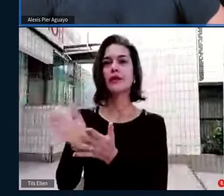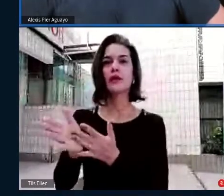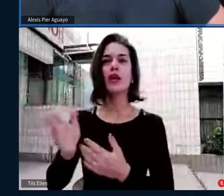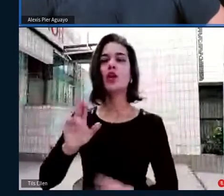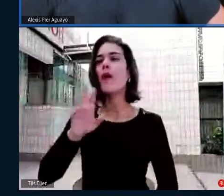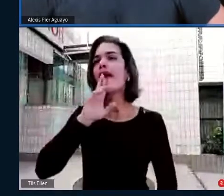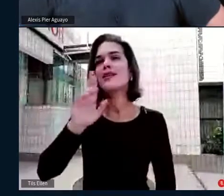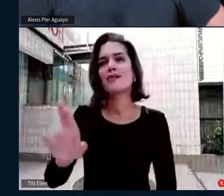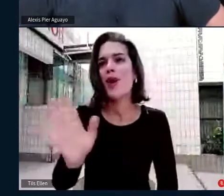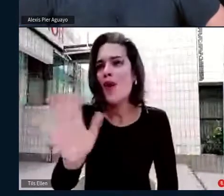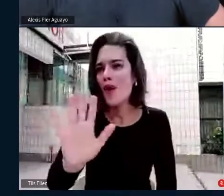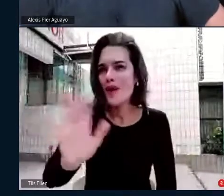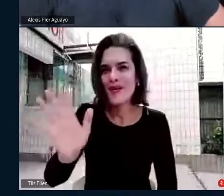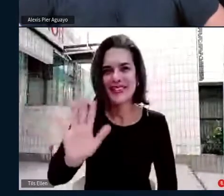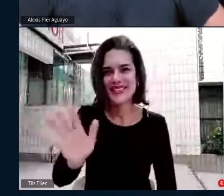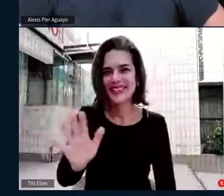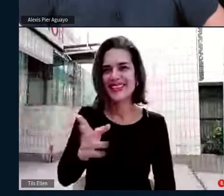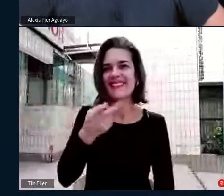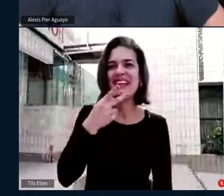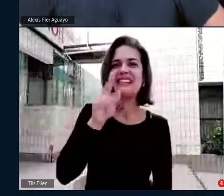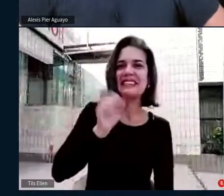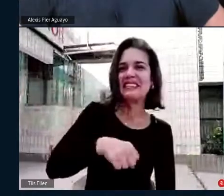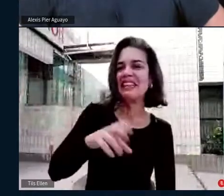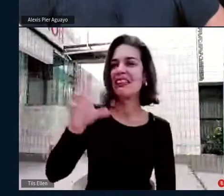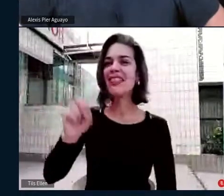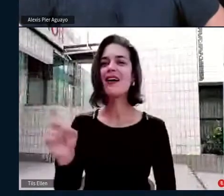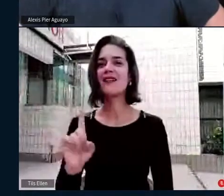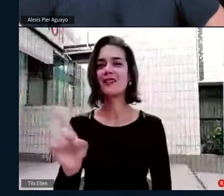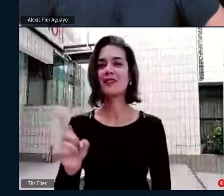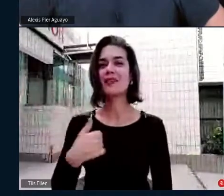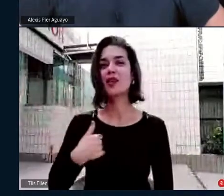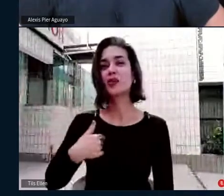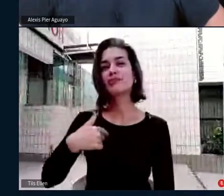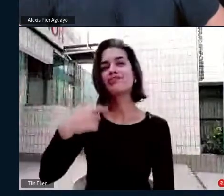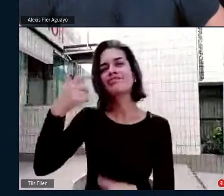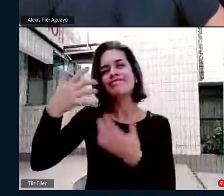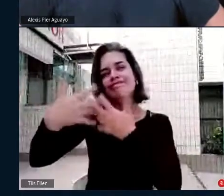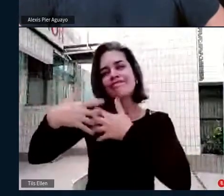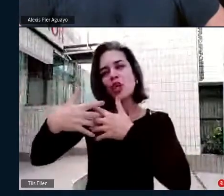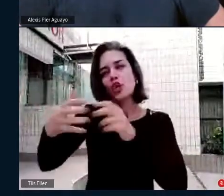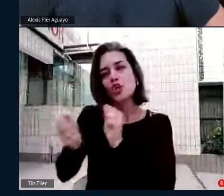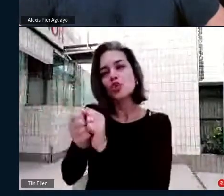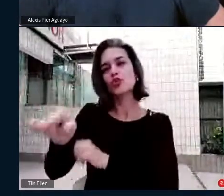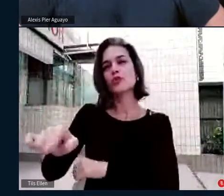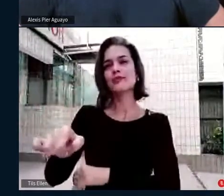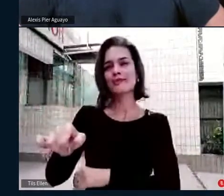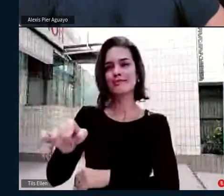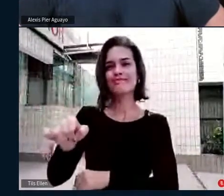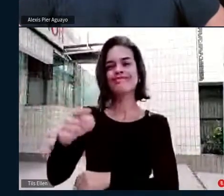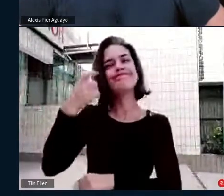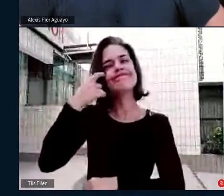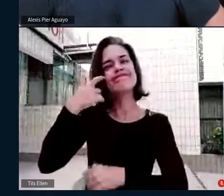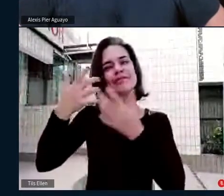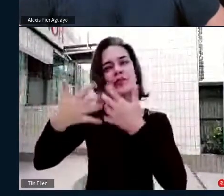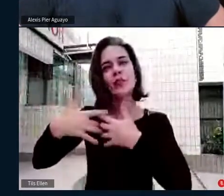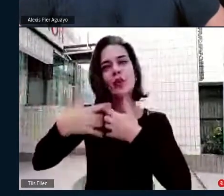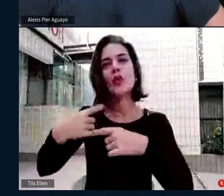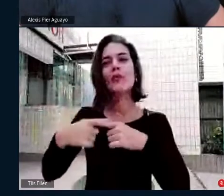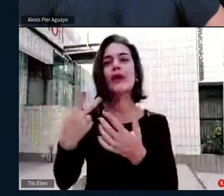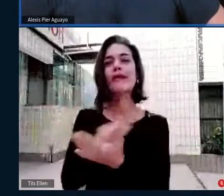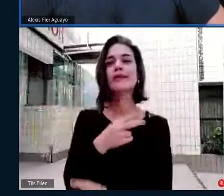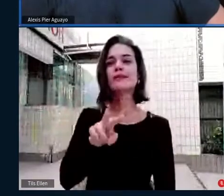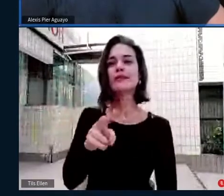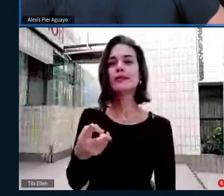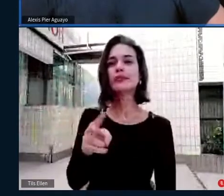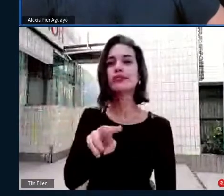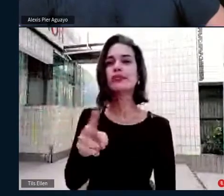é uma coisa, nem que é outra. Eu estou pensando junto e problematizando, porque eu acho que a gente tem um hibridismo aí